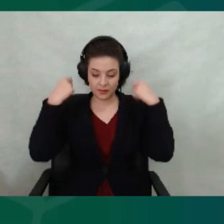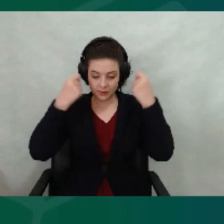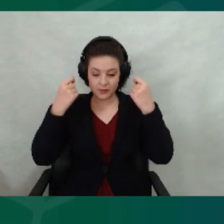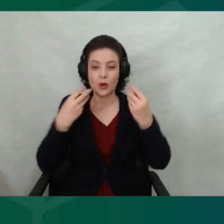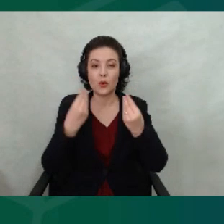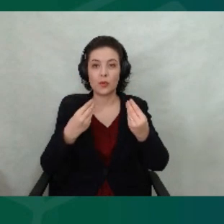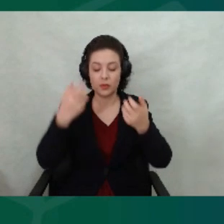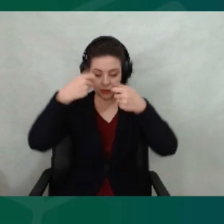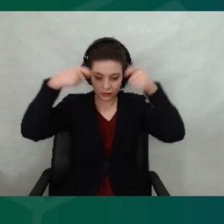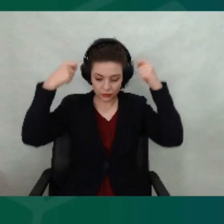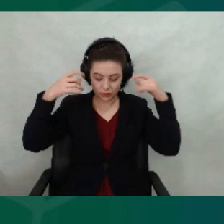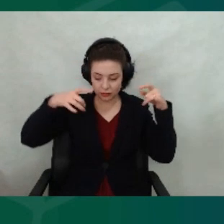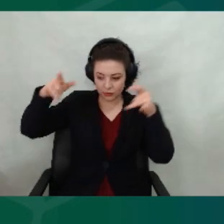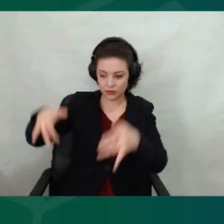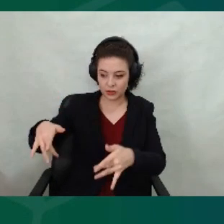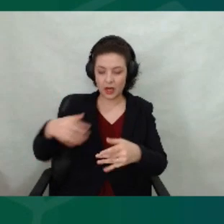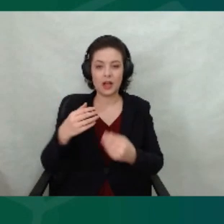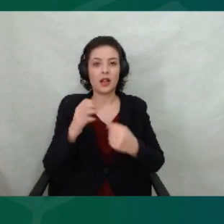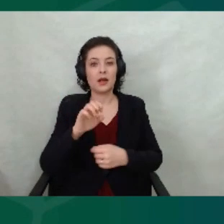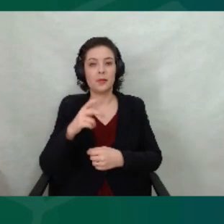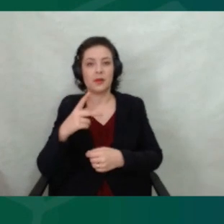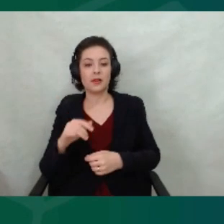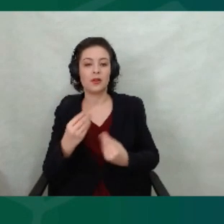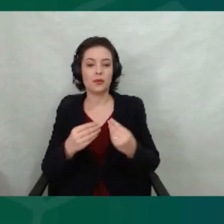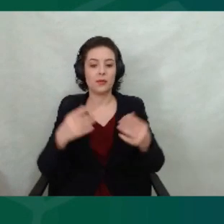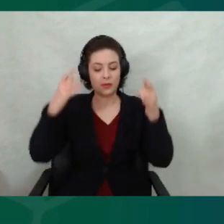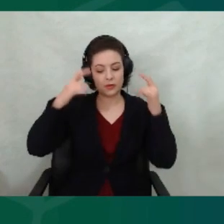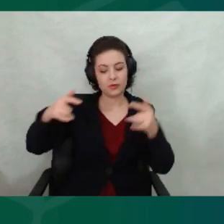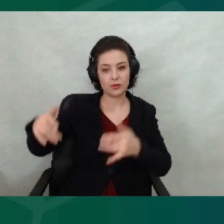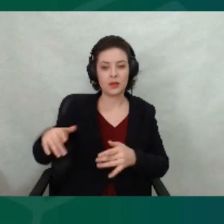proteção individual, e aí também tendo cuidado e o contato